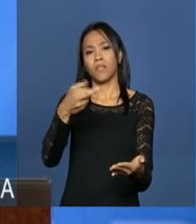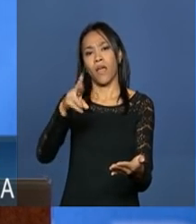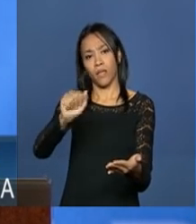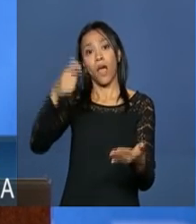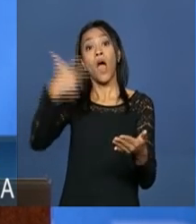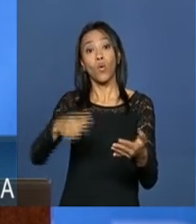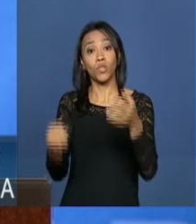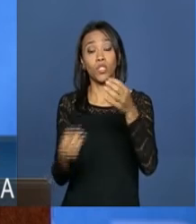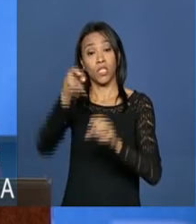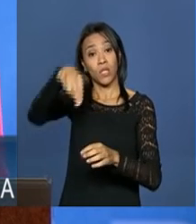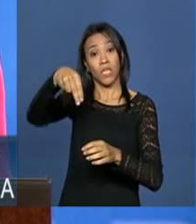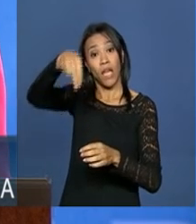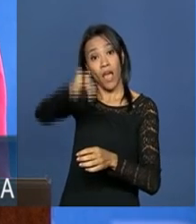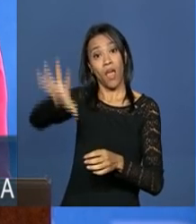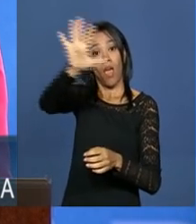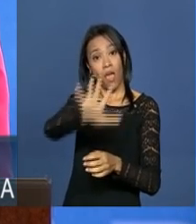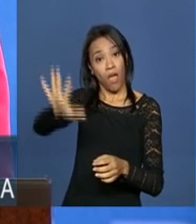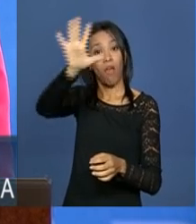no semiário do